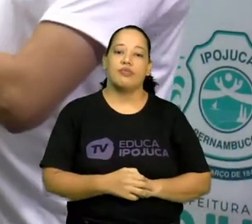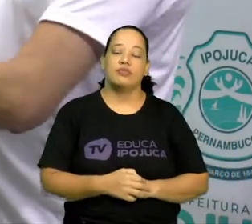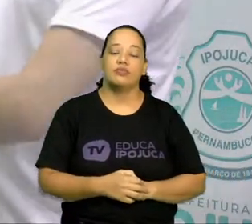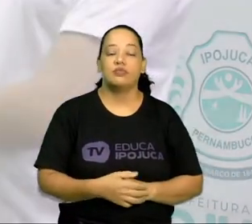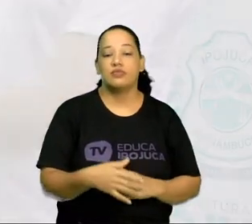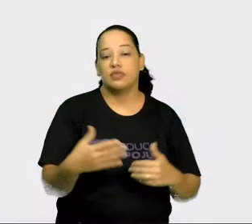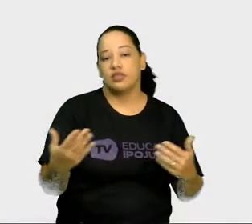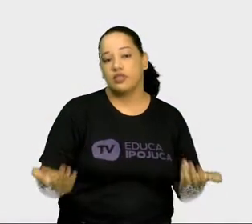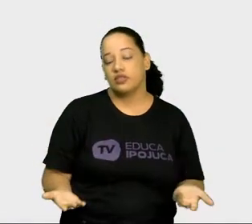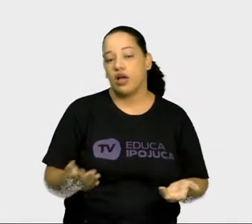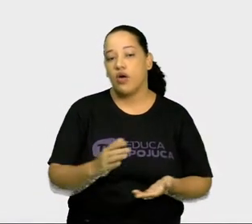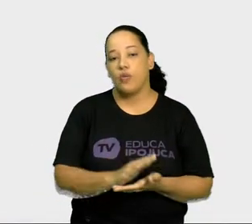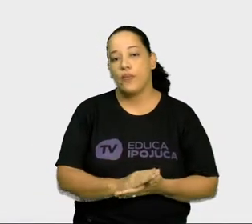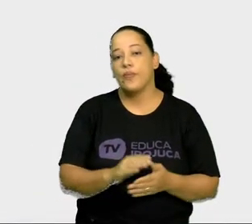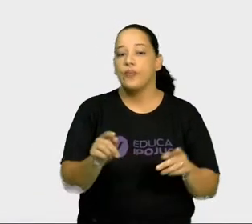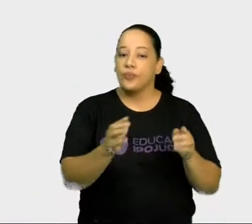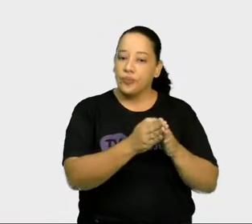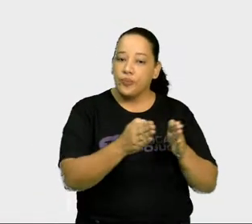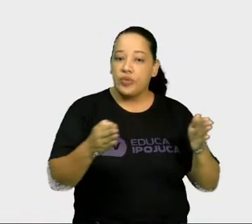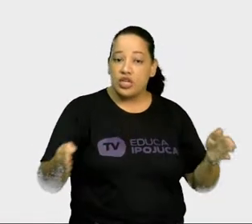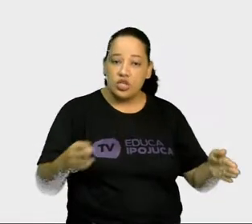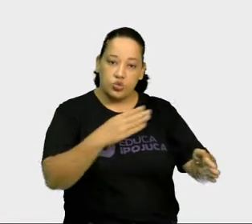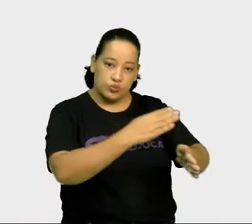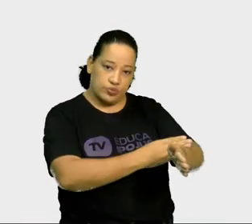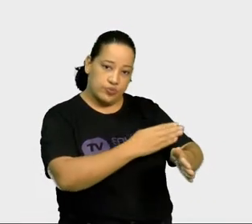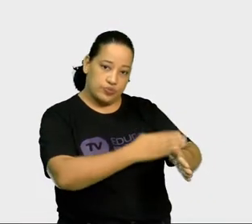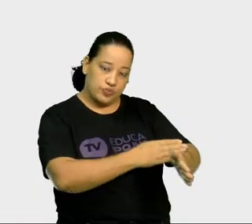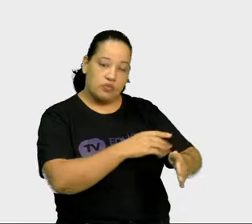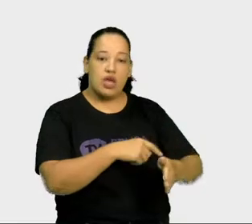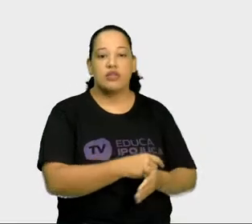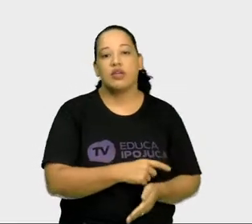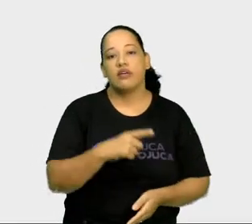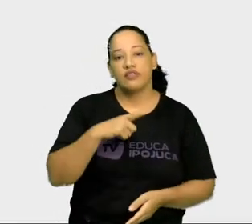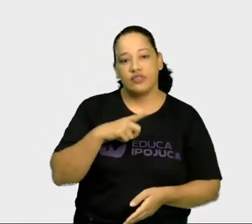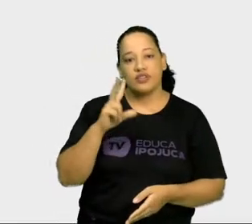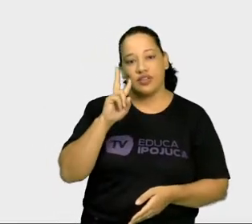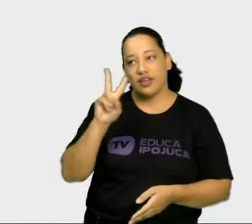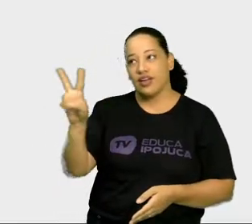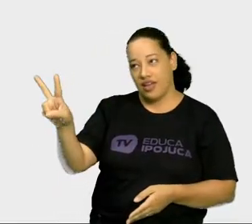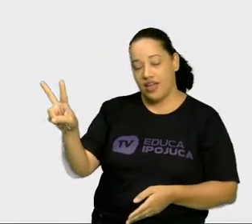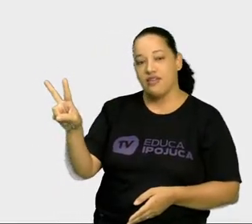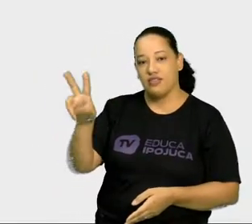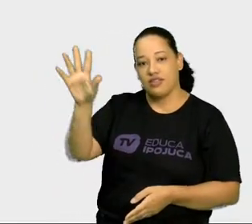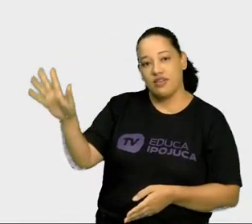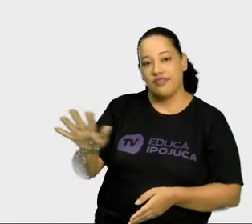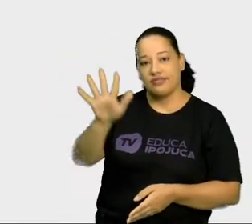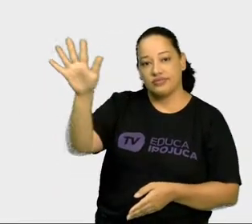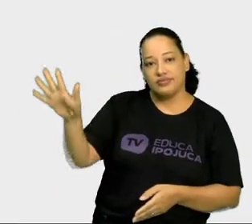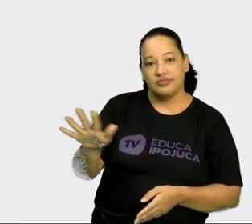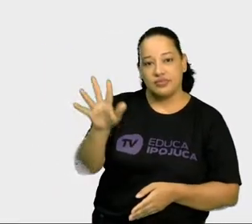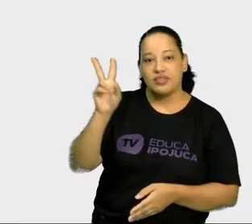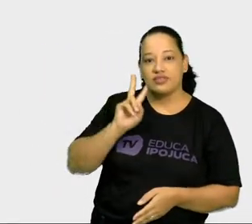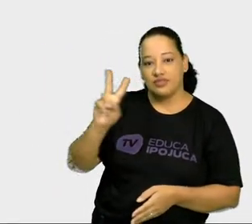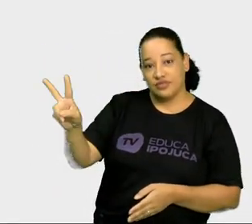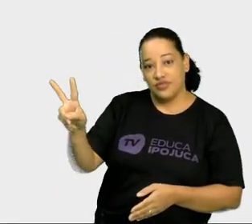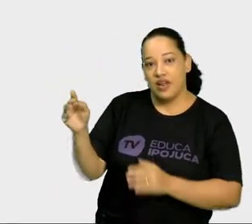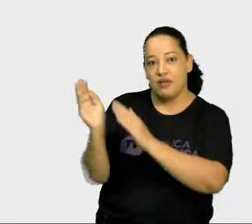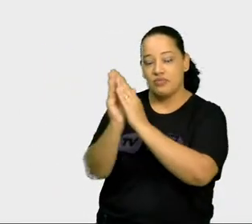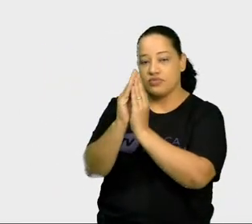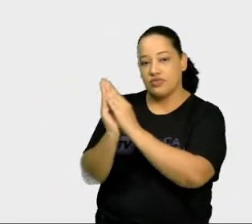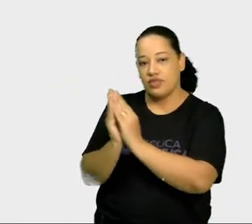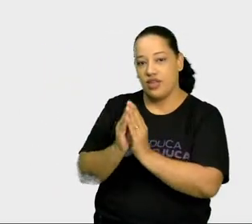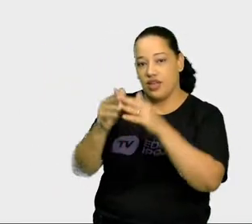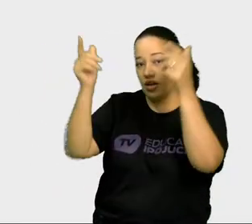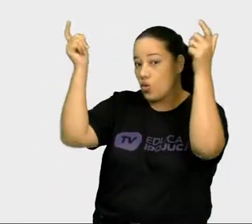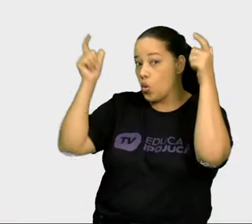Teatro de bonecos na Idade Média. E aqui a gente tem essa figura maravilhosa, né? Desses bonecos aí. A gente vê um rei